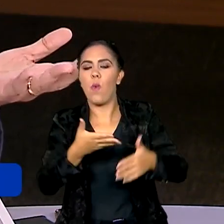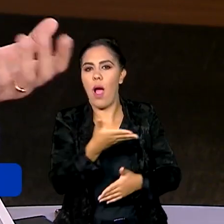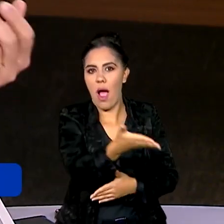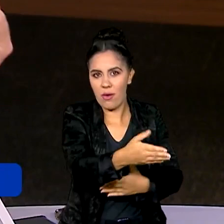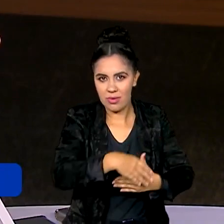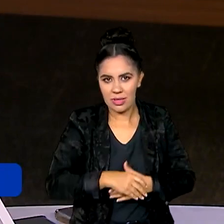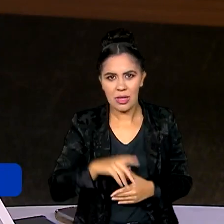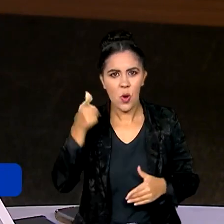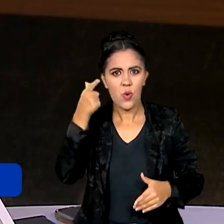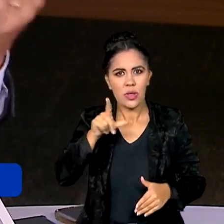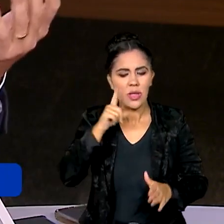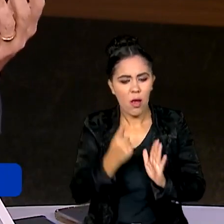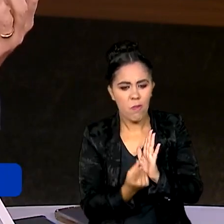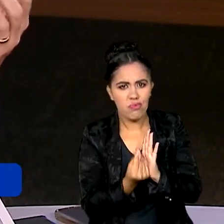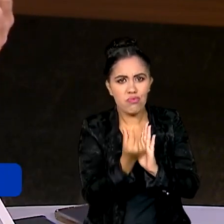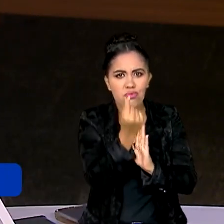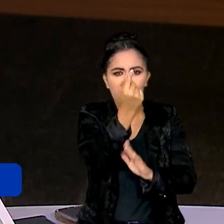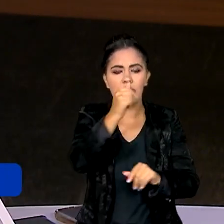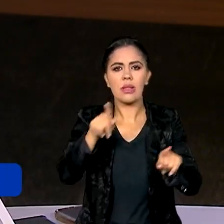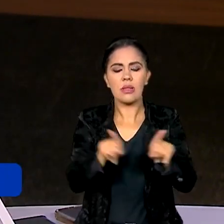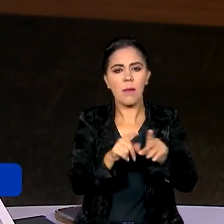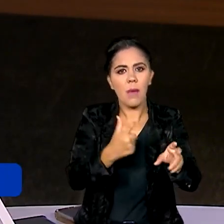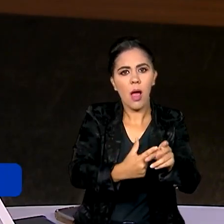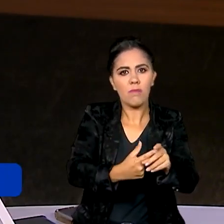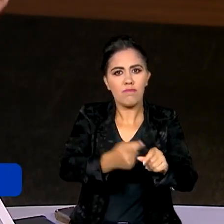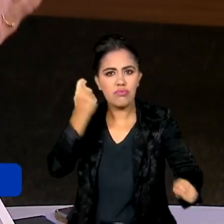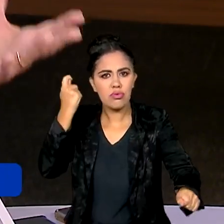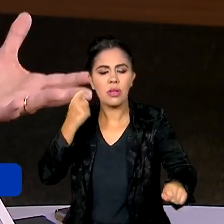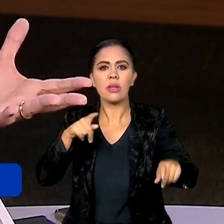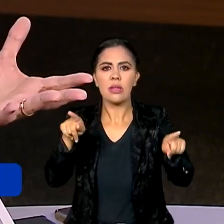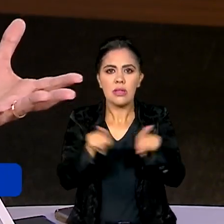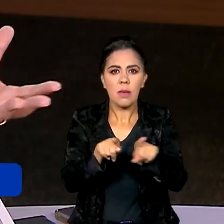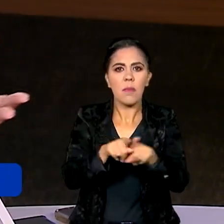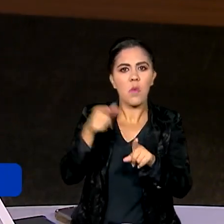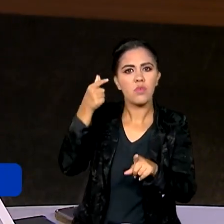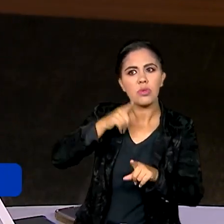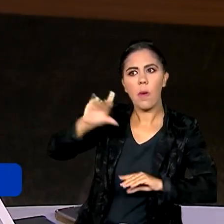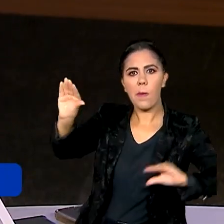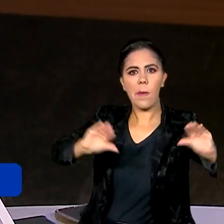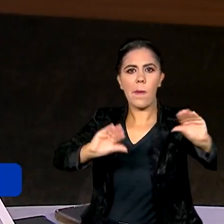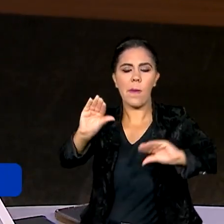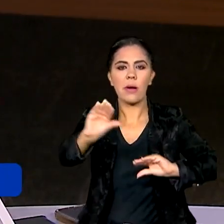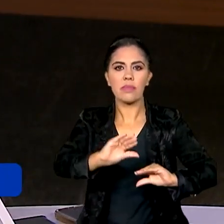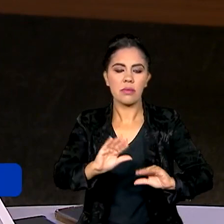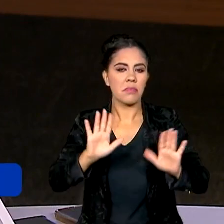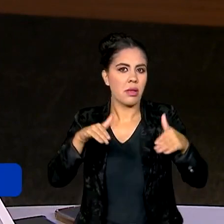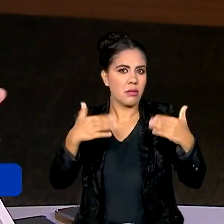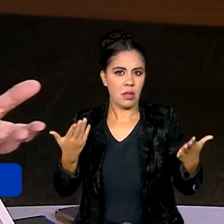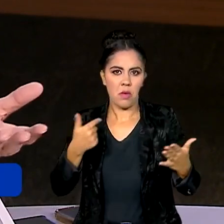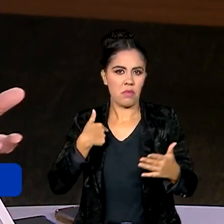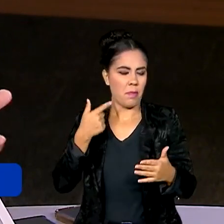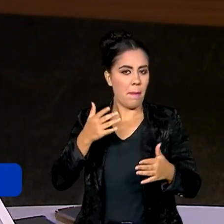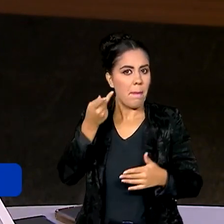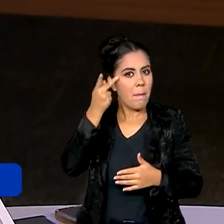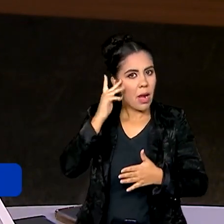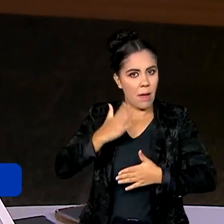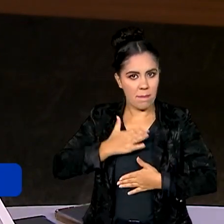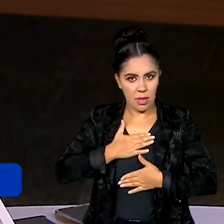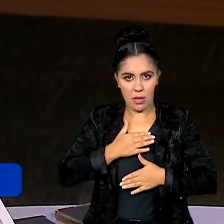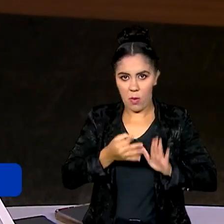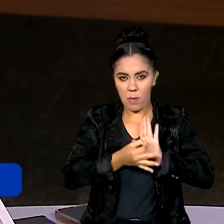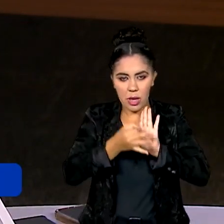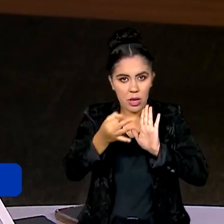sua história, os acionistas estão recebendo o segundo maior dividendo da história. Então, eu não vejo crise alguma, você me